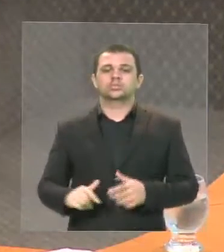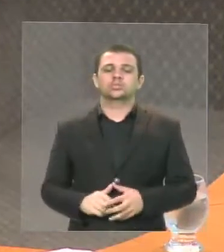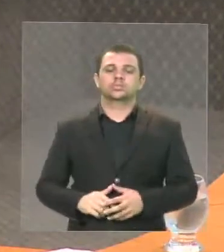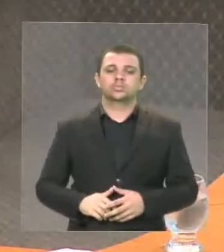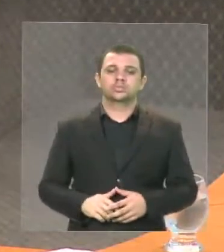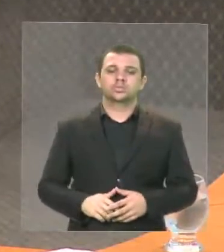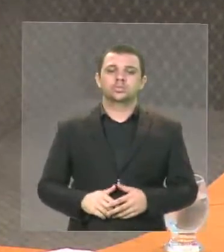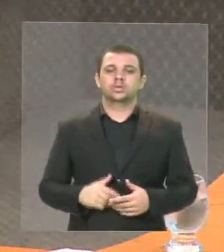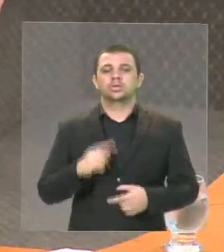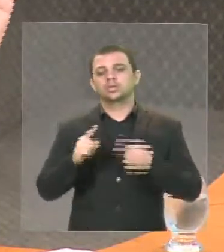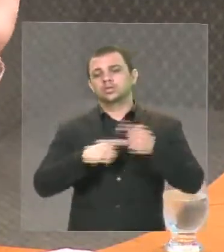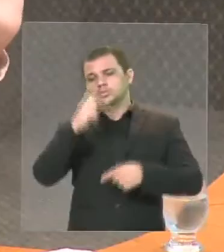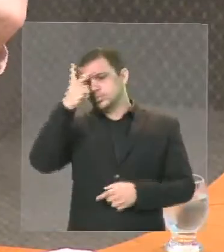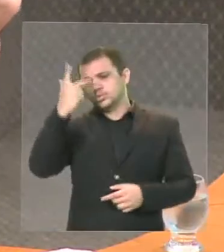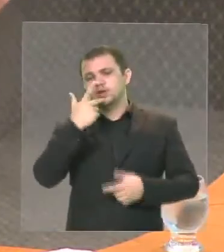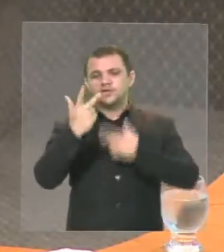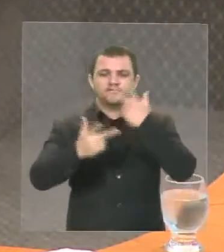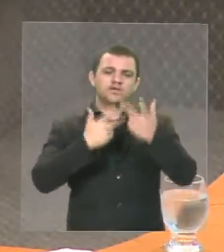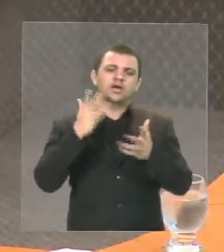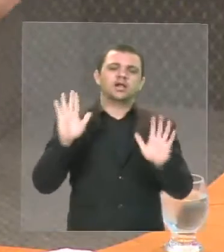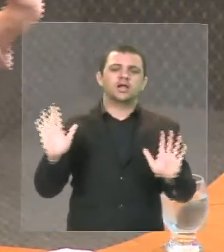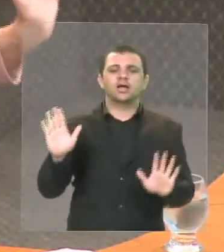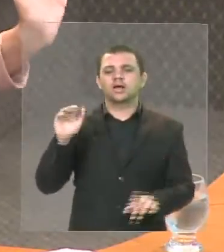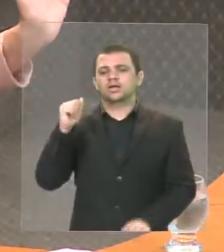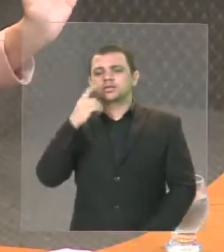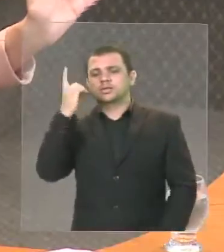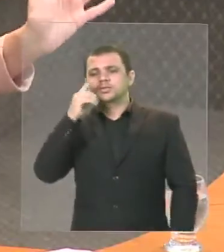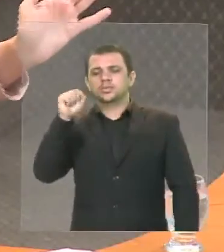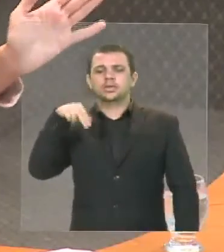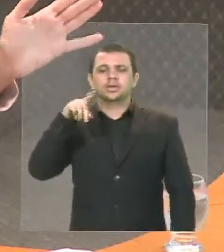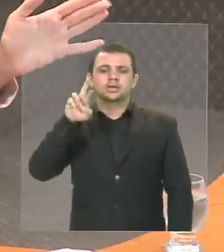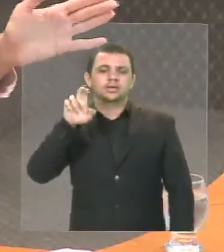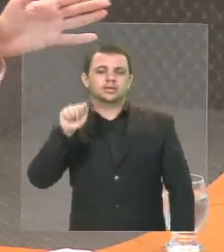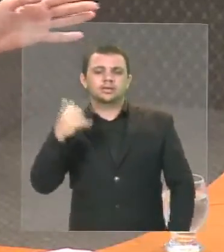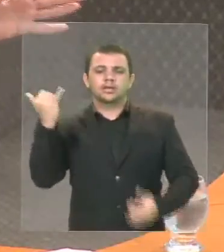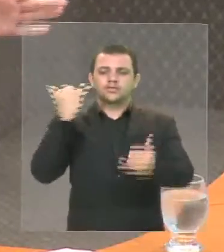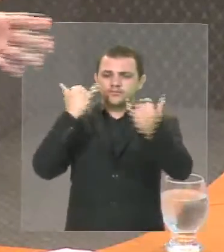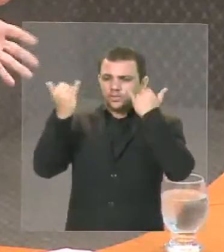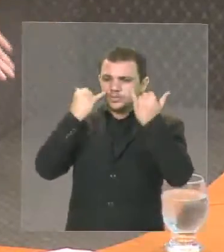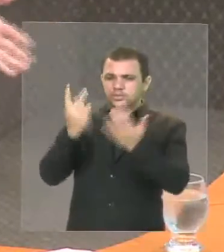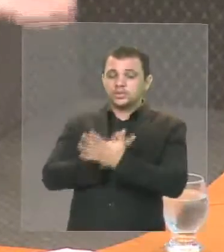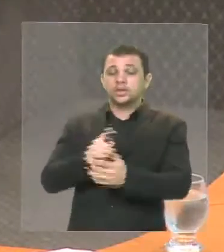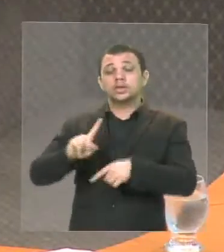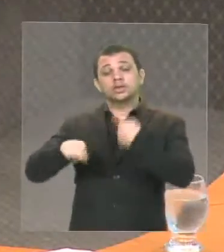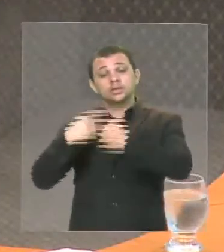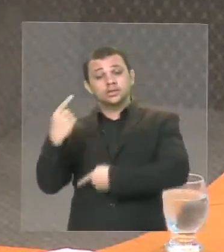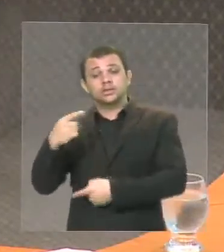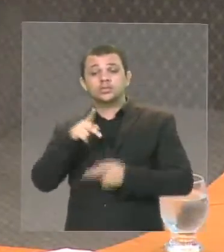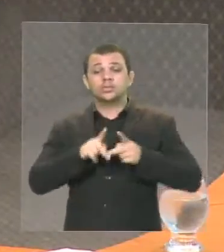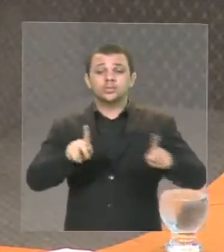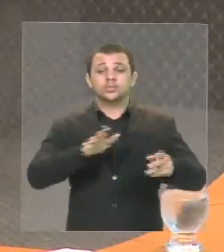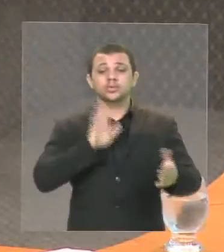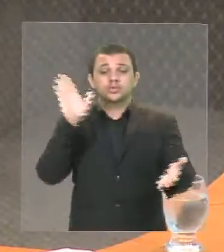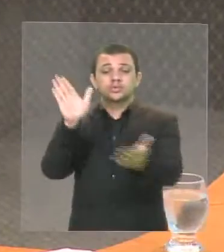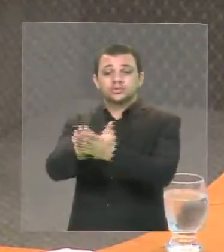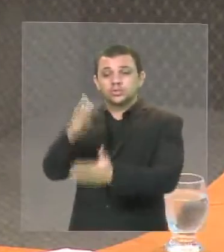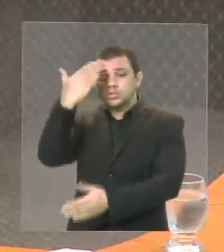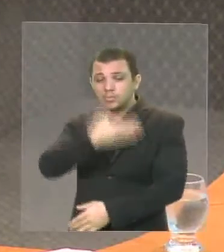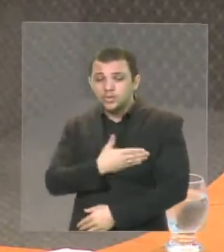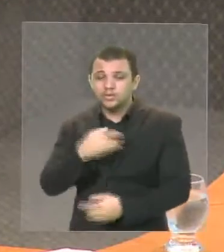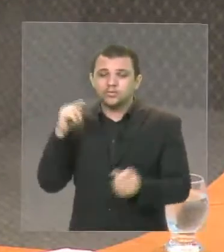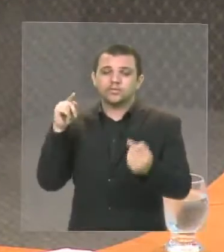deputada Andréia tem informações que ninguém tem. Aí depois chega a promotora lá e comprova o que a deputada Andréia disse aqui nesta